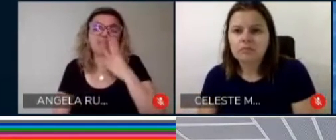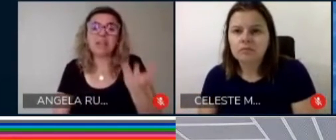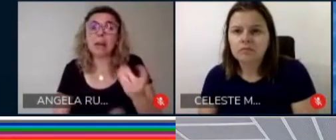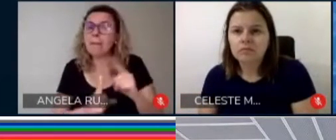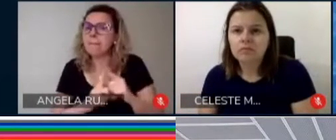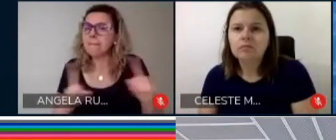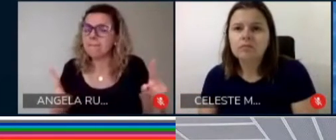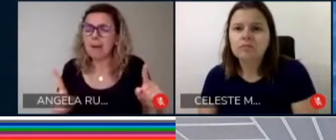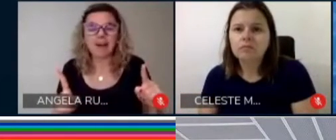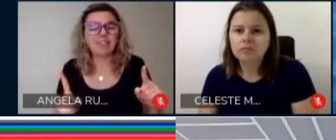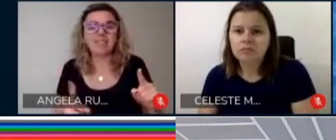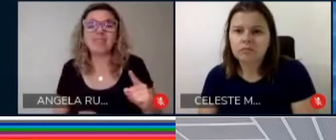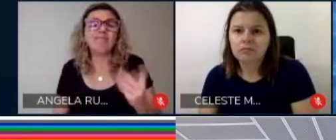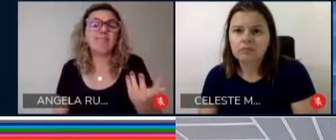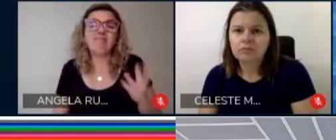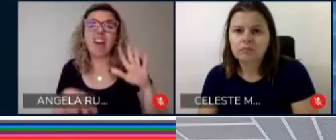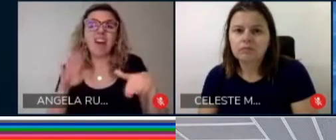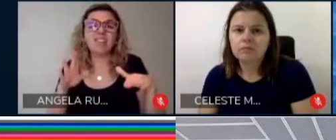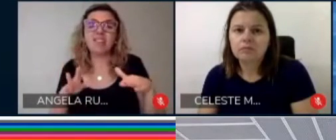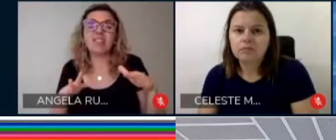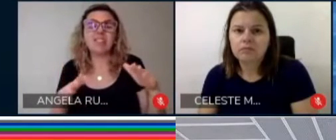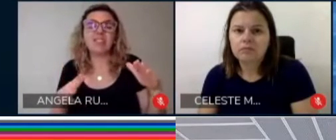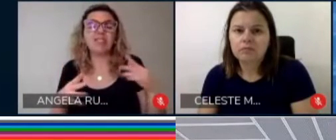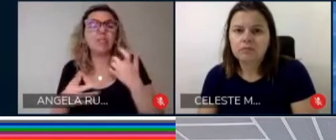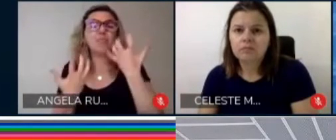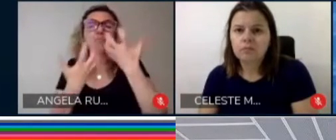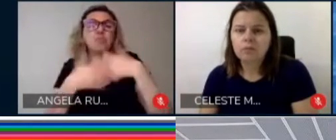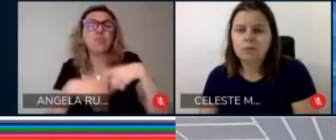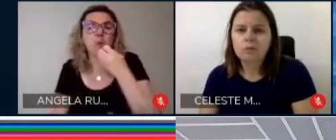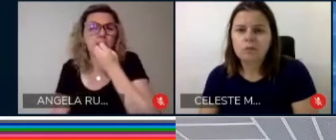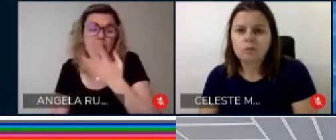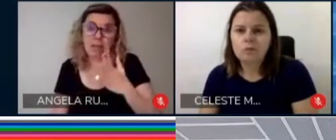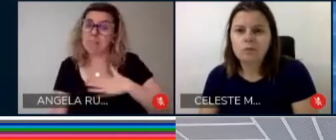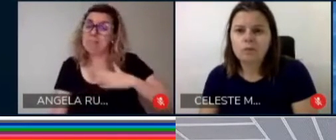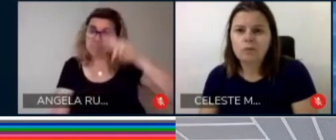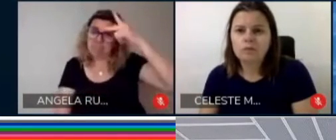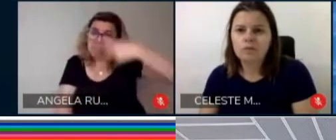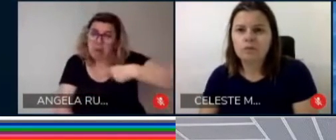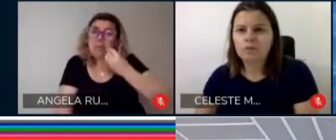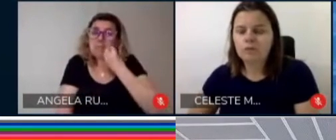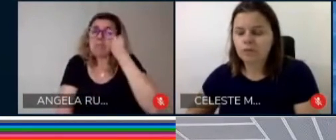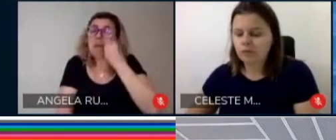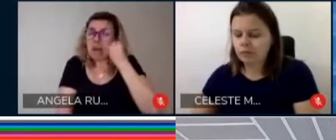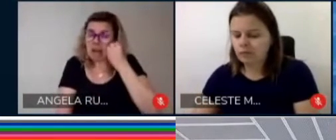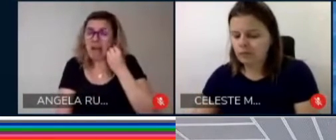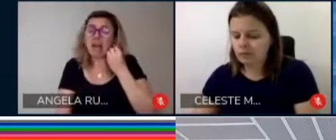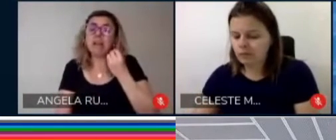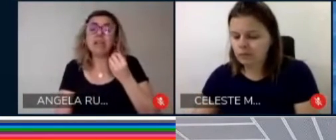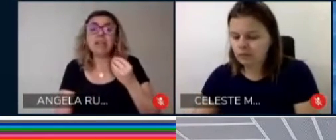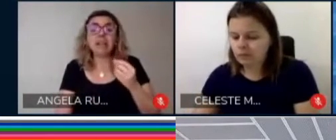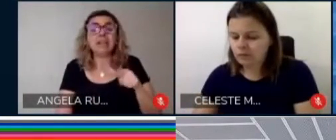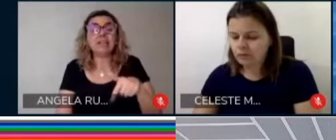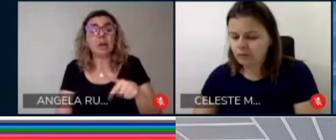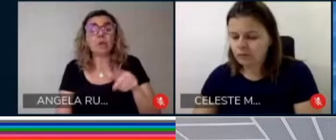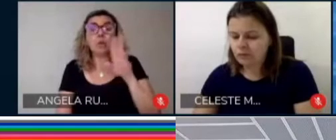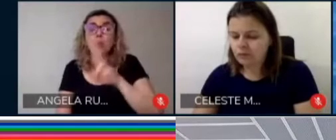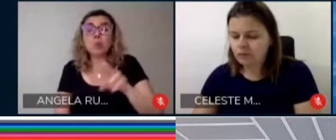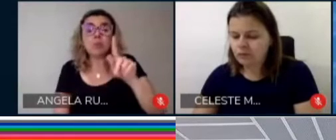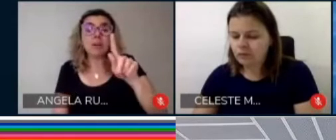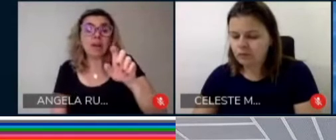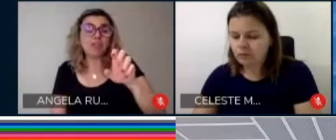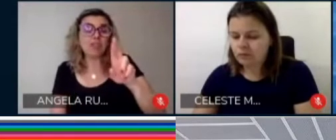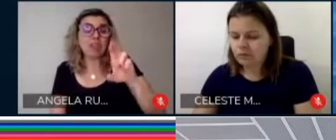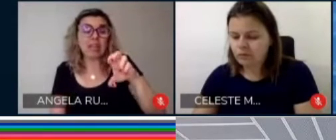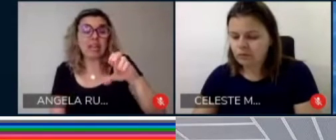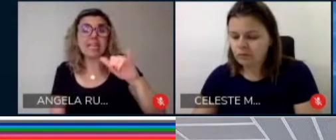mas não é, né, nem sempre é. Experiência própria, né? A gente pode, com o uso dos gerenciadores, salvar